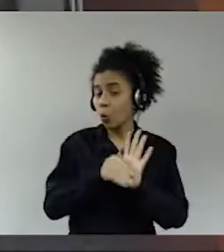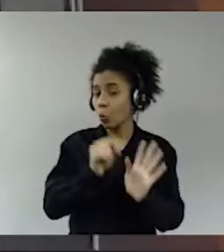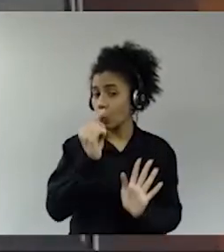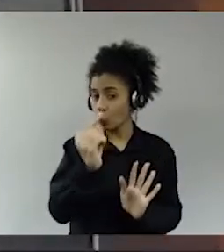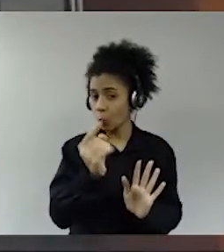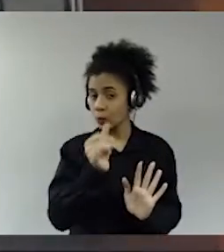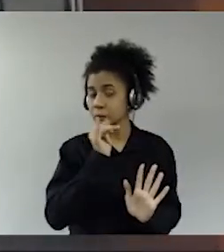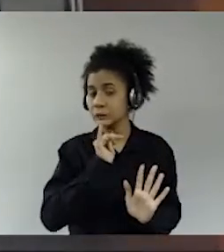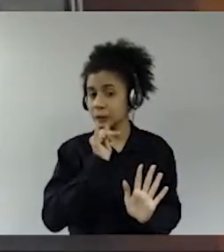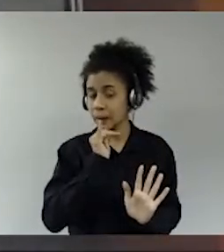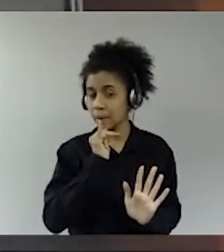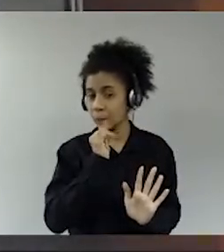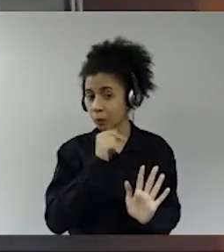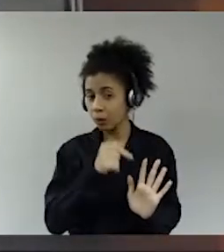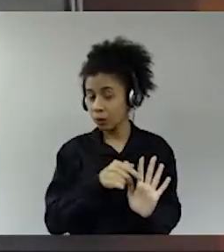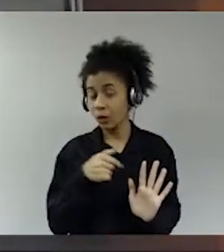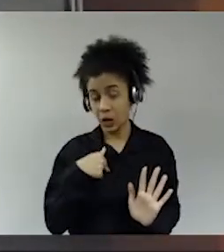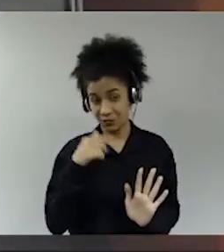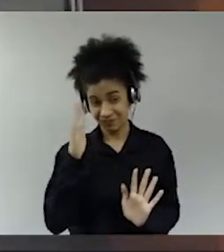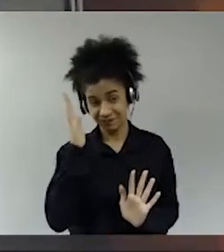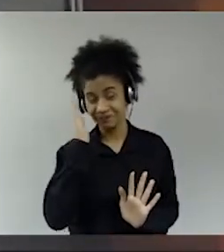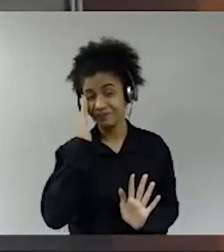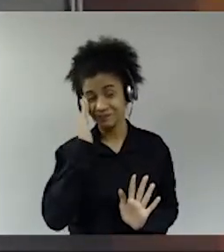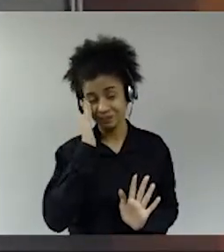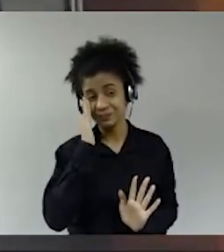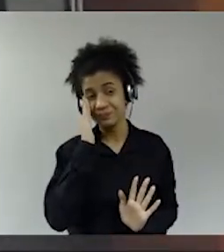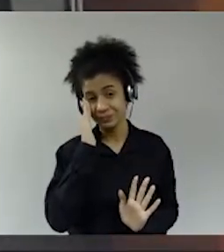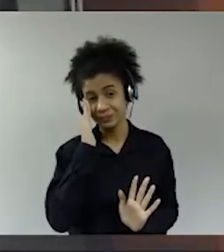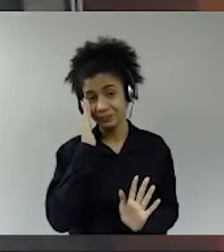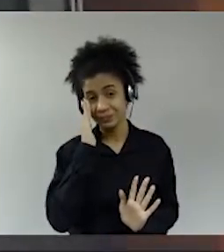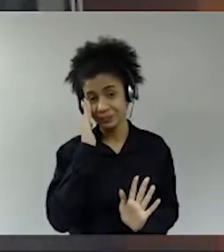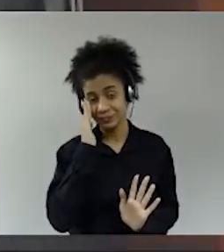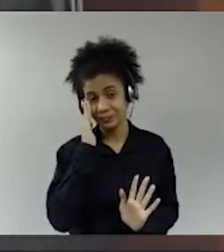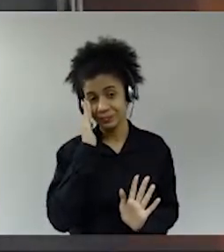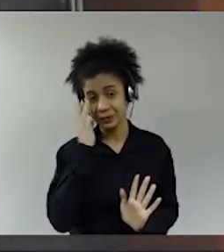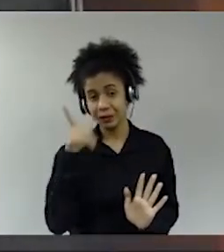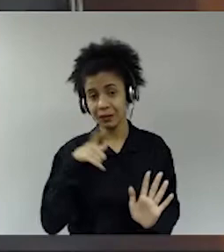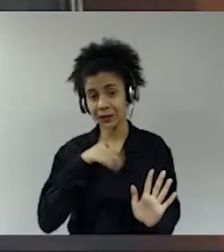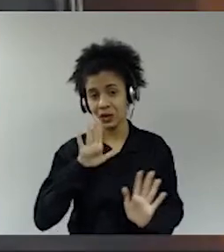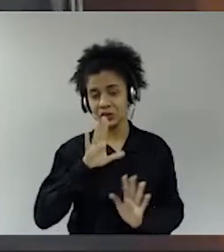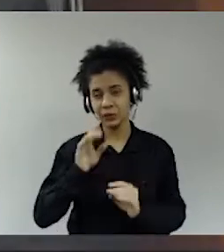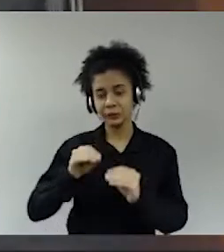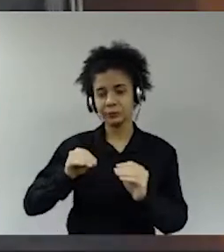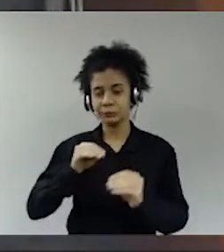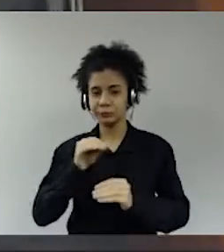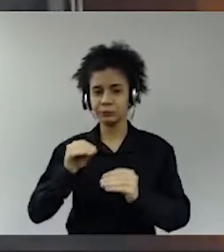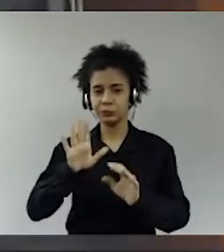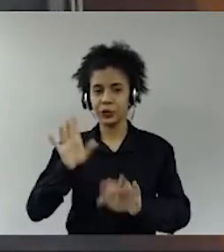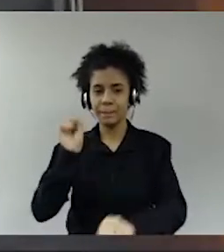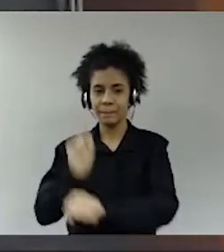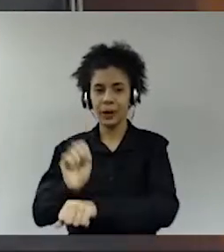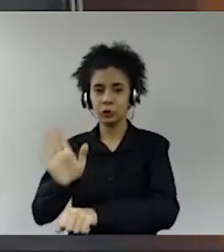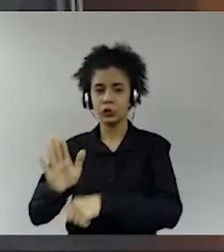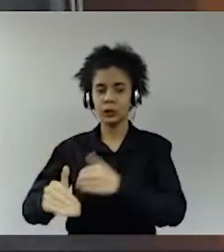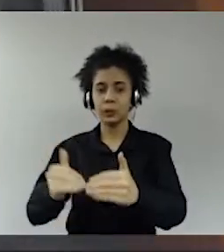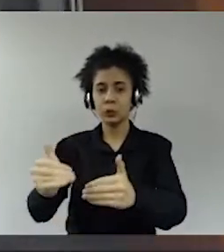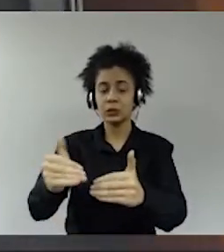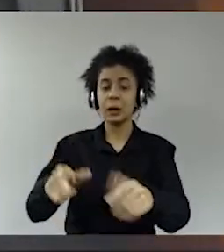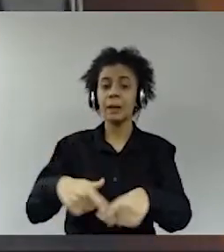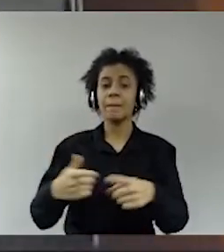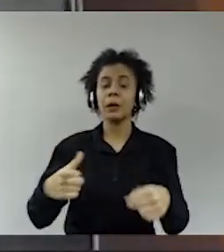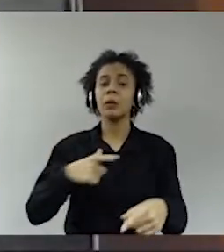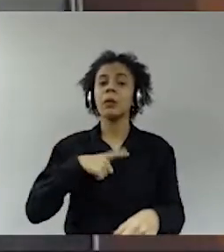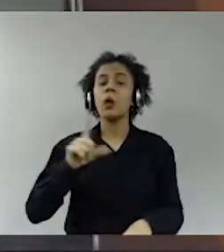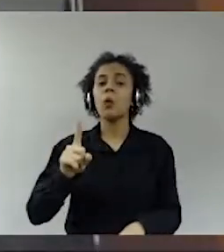um que, ao que sei, teve a sua tramitação já interrompida. Mas há um projeto,